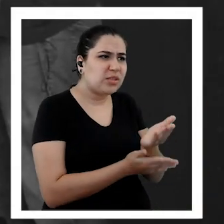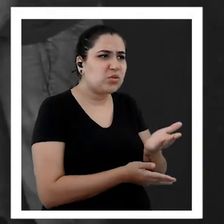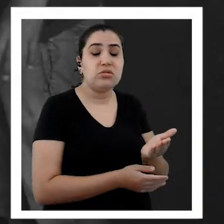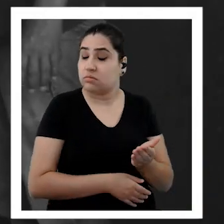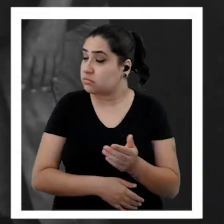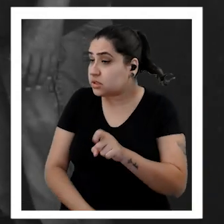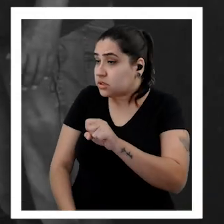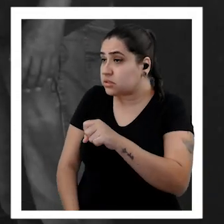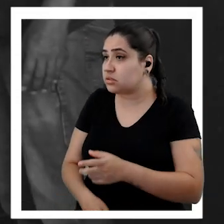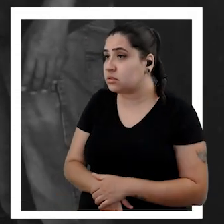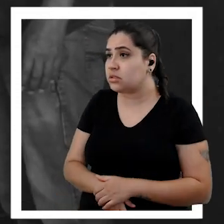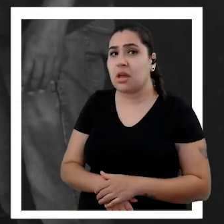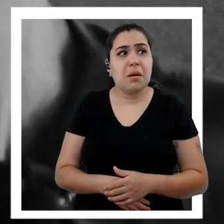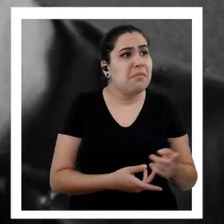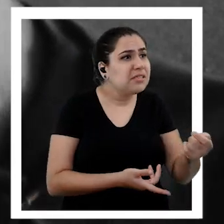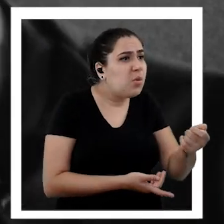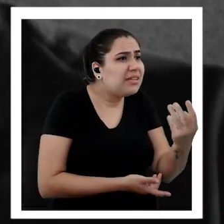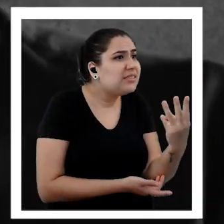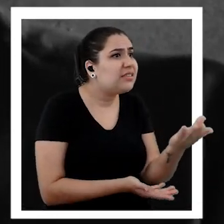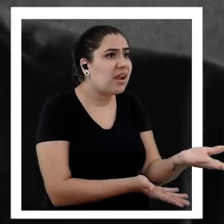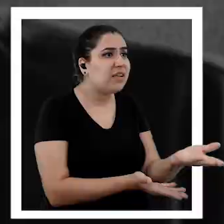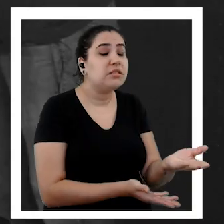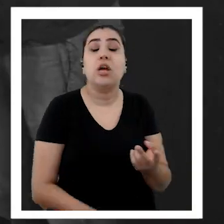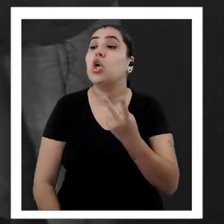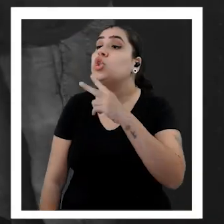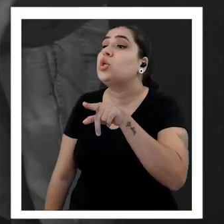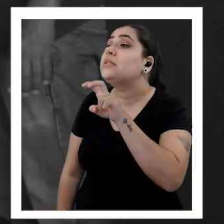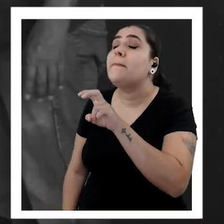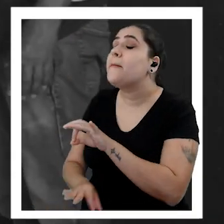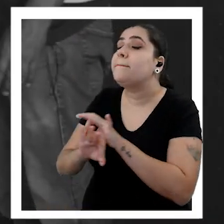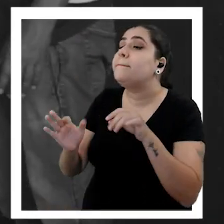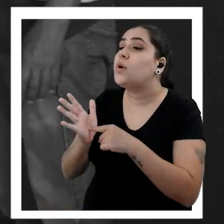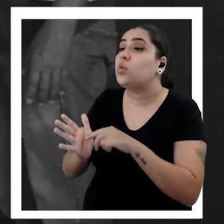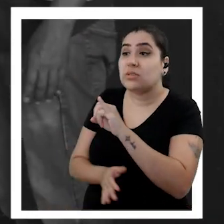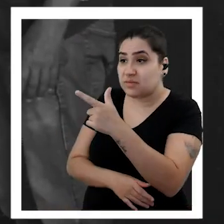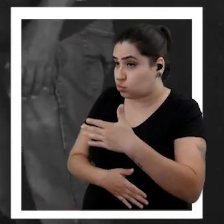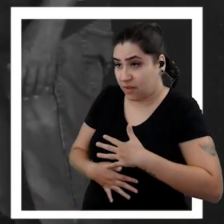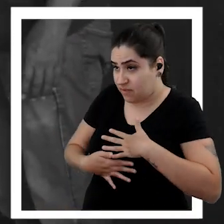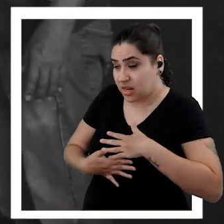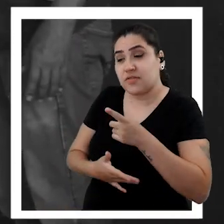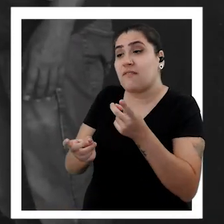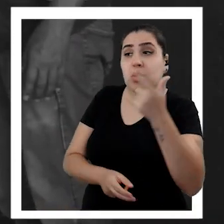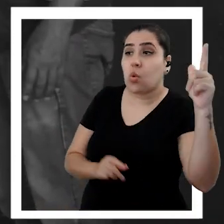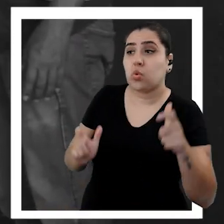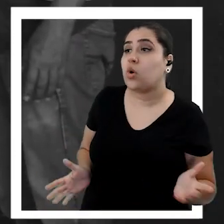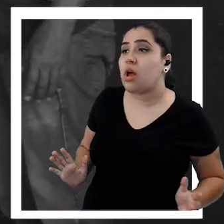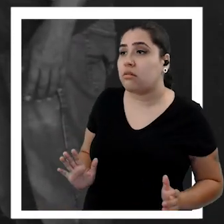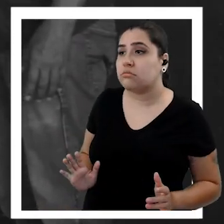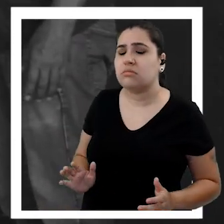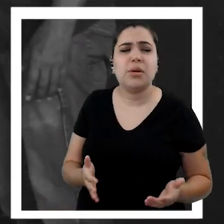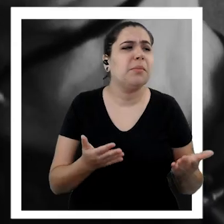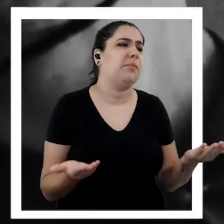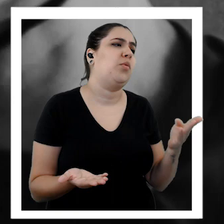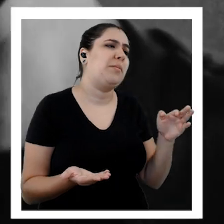tá marcando? É! Mas está dando quase 3 aqui. 2,5 pontos. Se não tiver contente, vai vender em